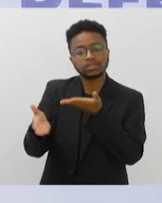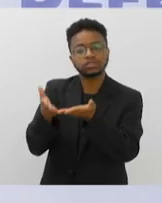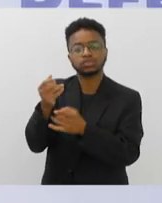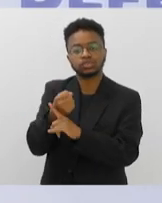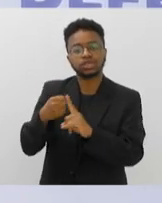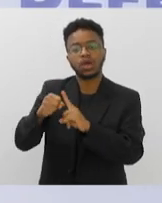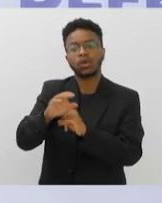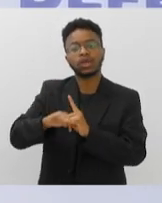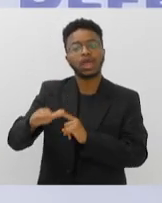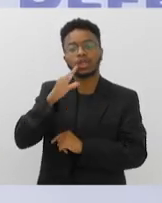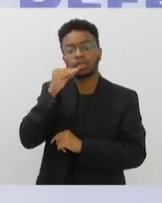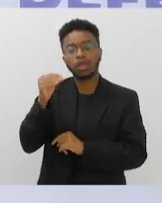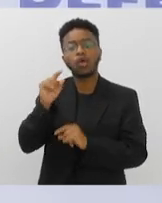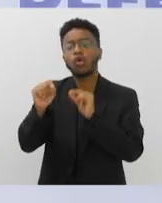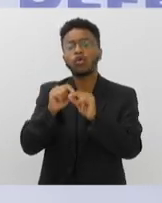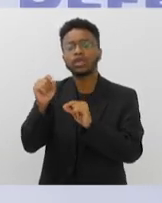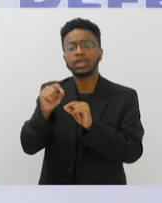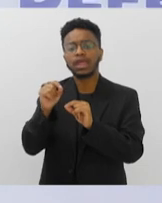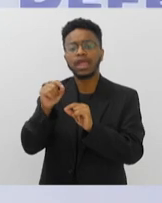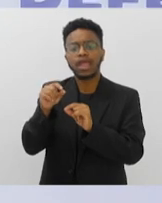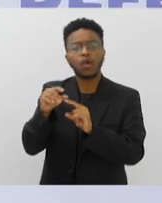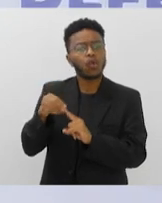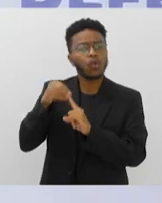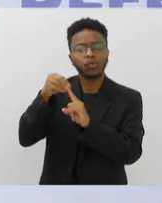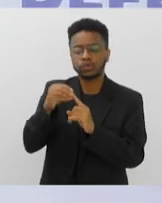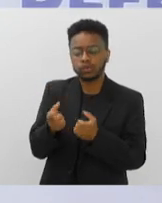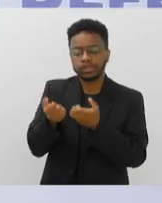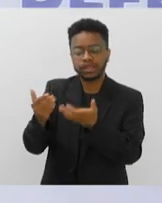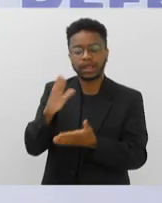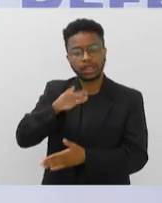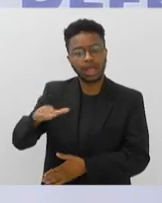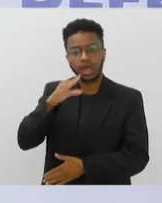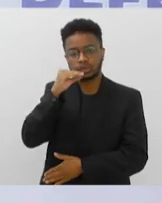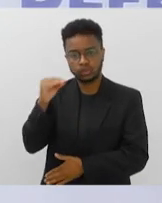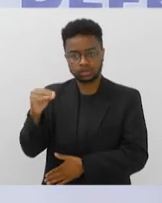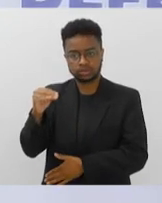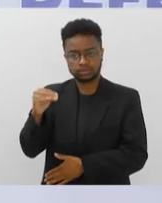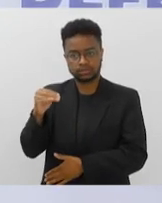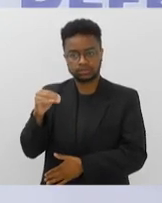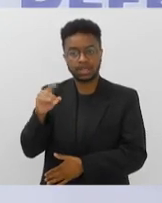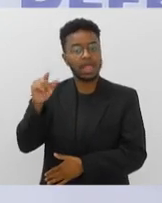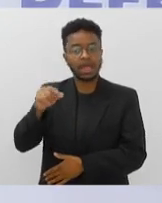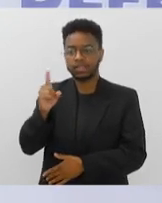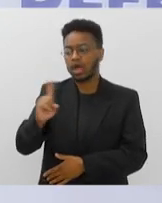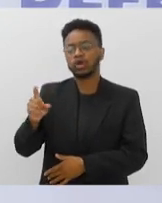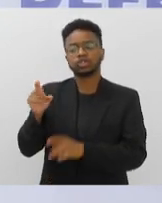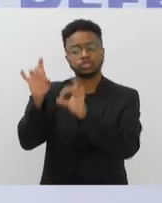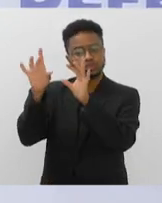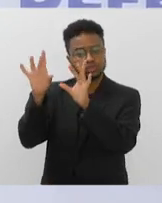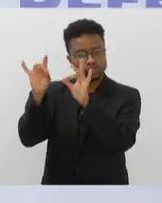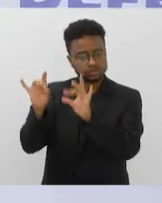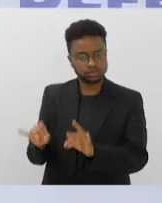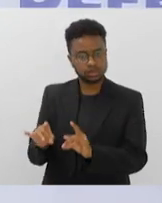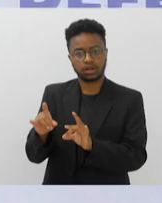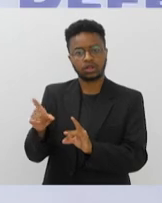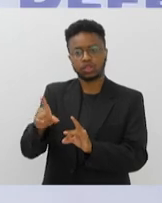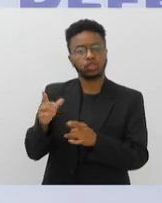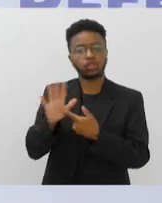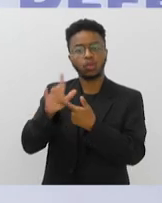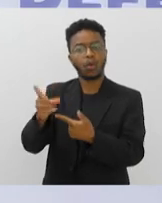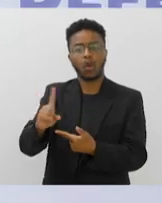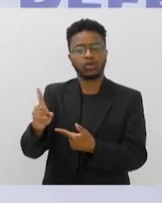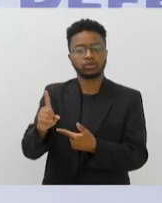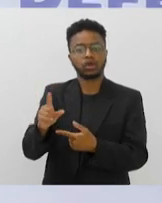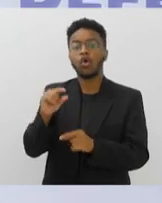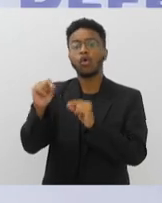saber assim o que que é orçamento exclusivo e não exclusivo da criança adolescente não isso aqui princípio da especialidade especificidade não tá especificado